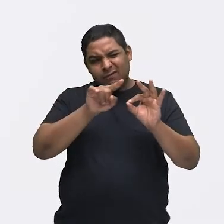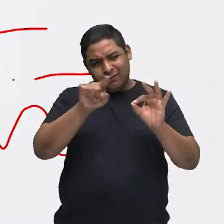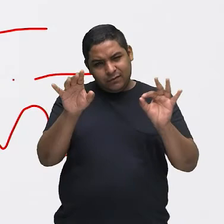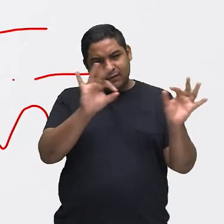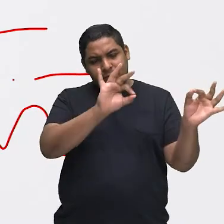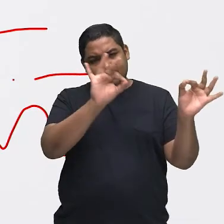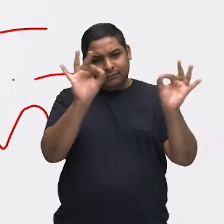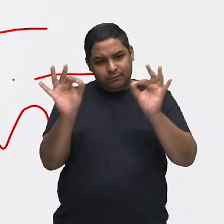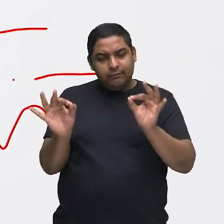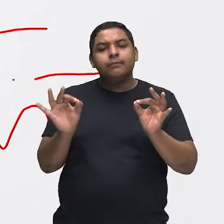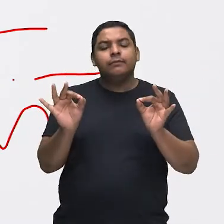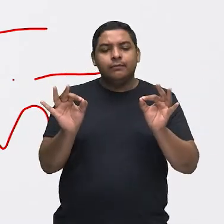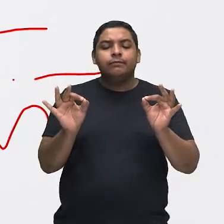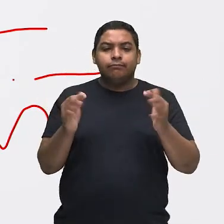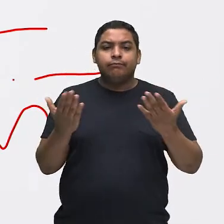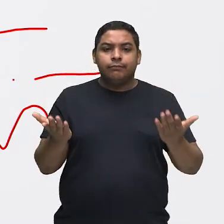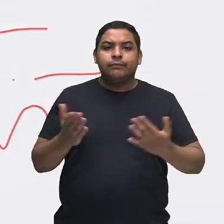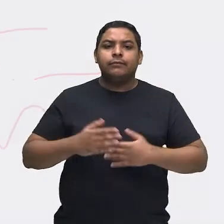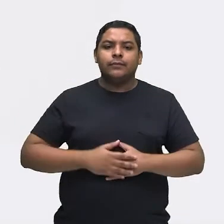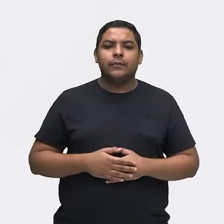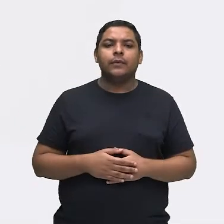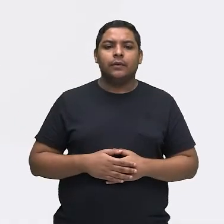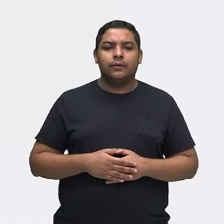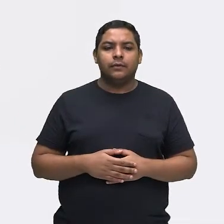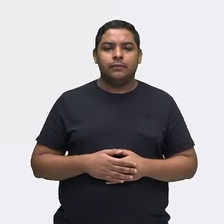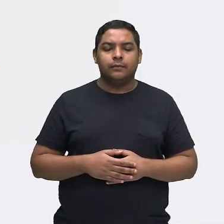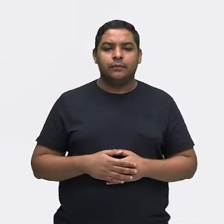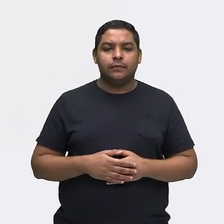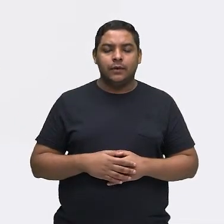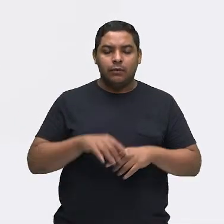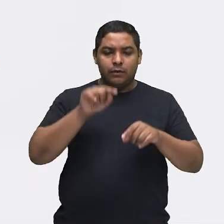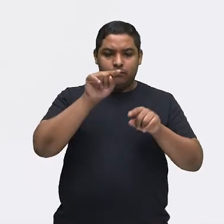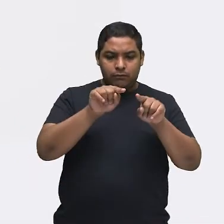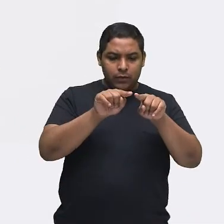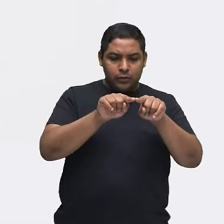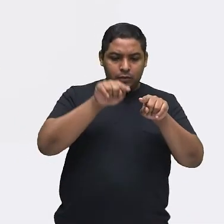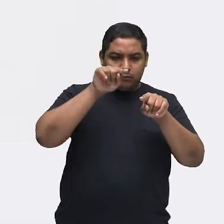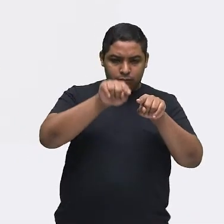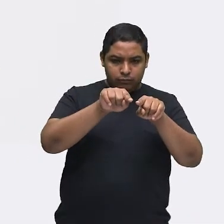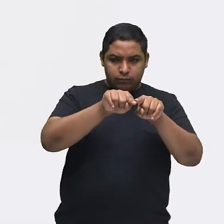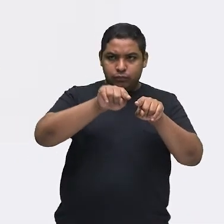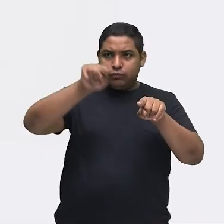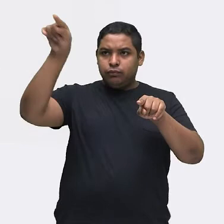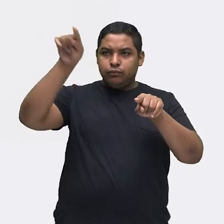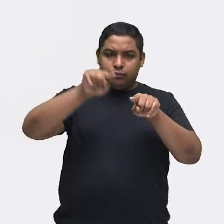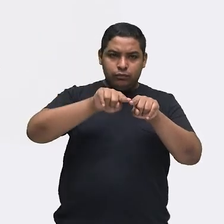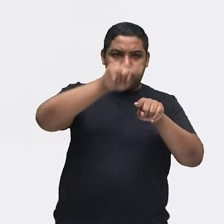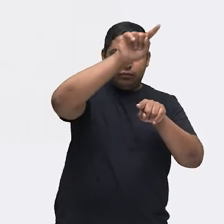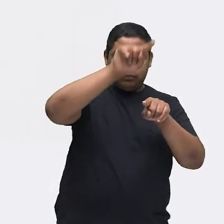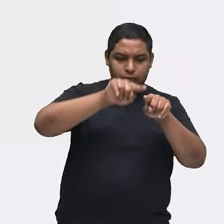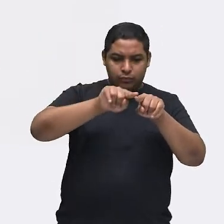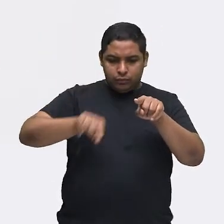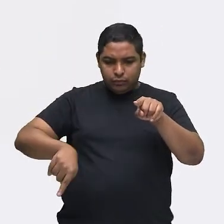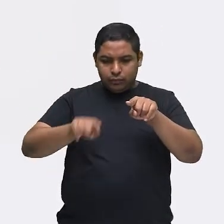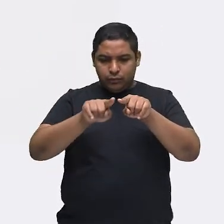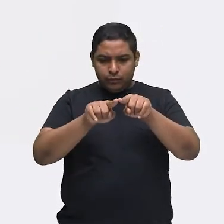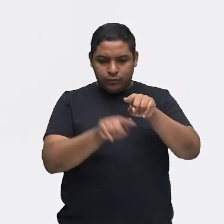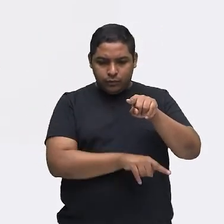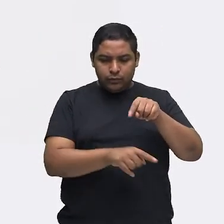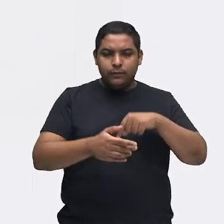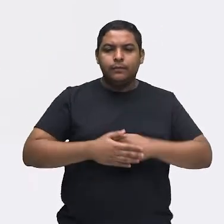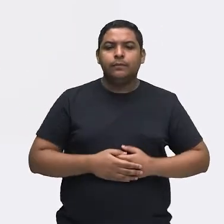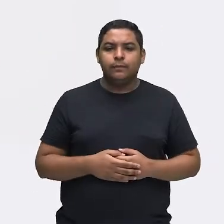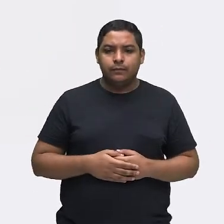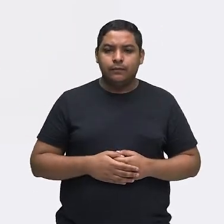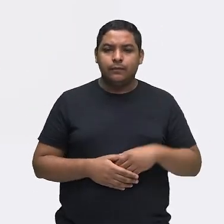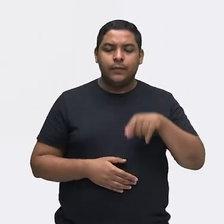pode ser divergente quando ela sai de um mesmo ponto, certo? E